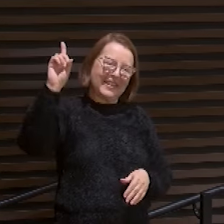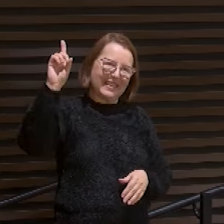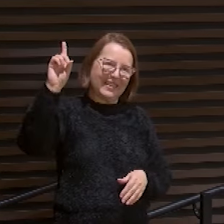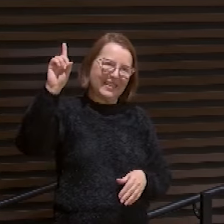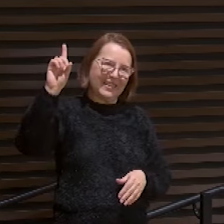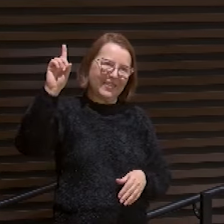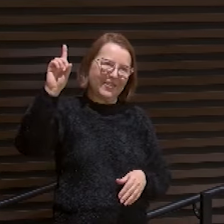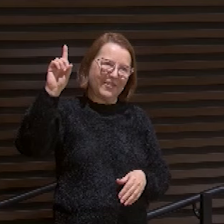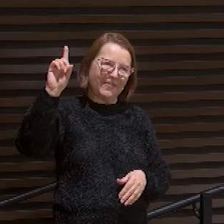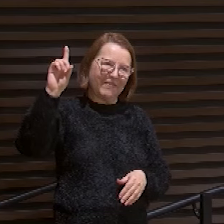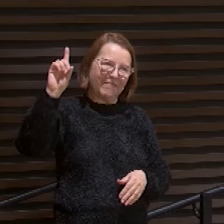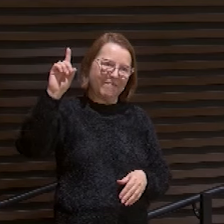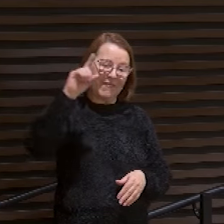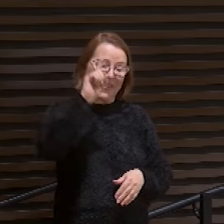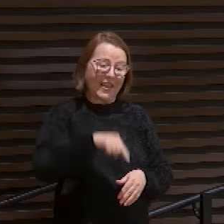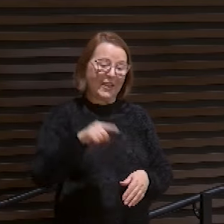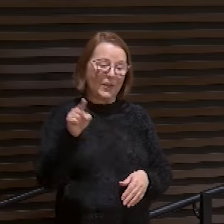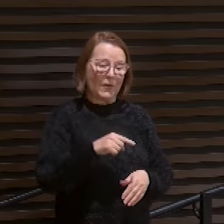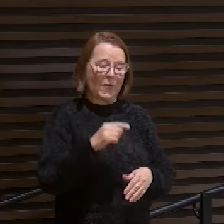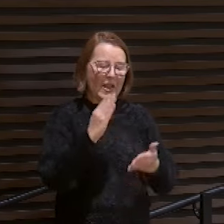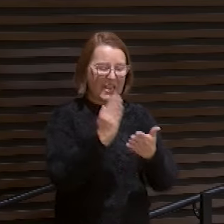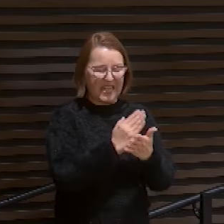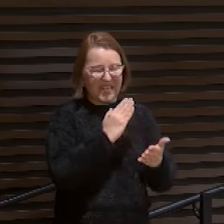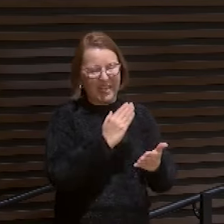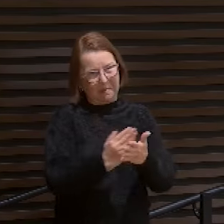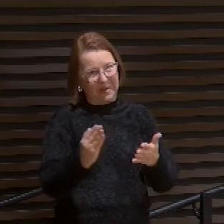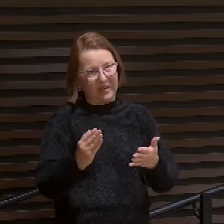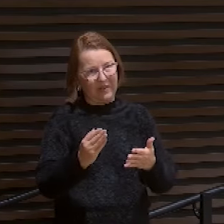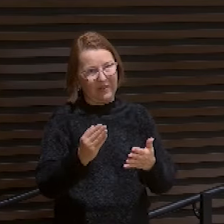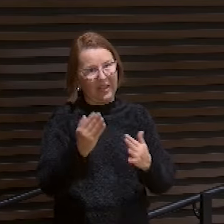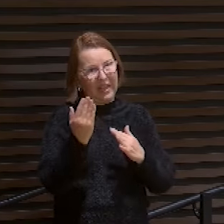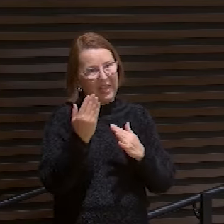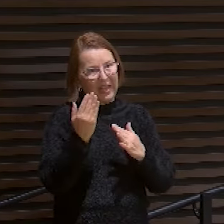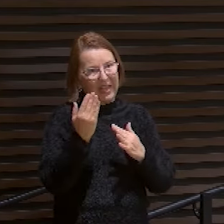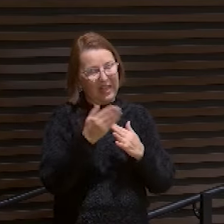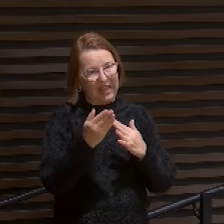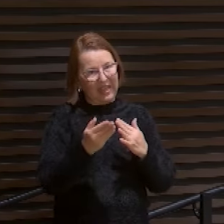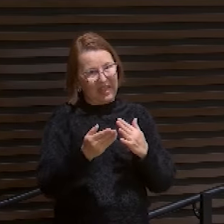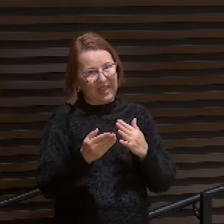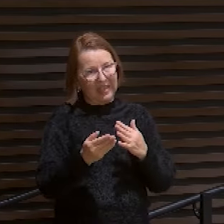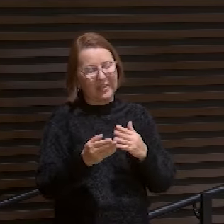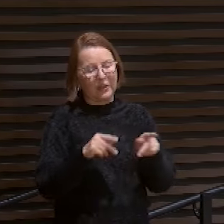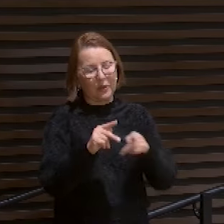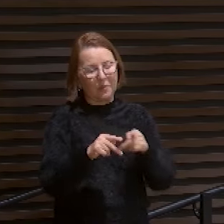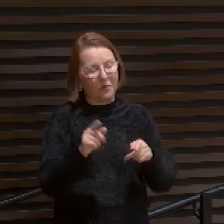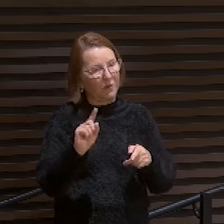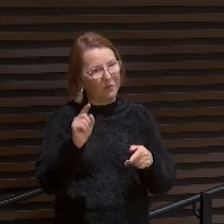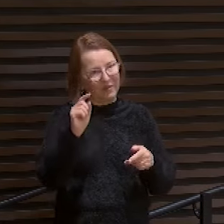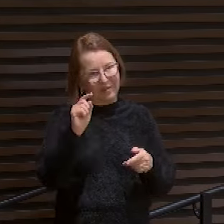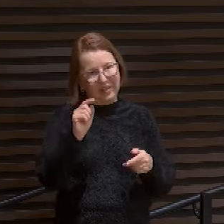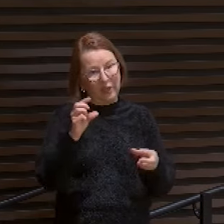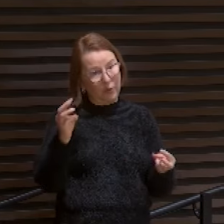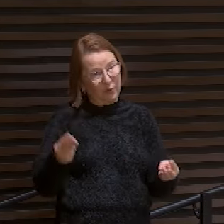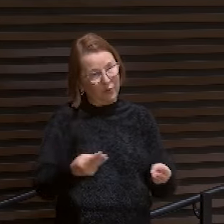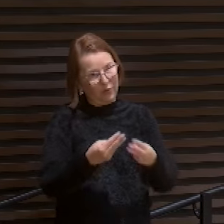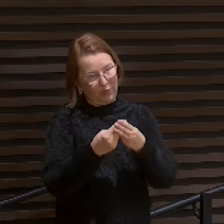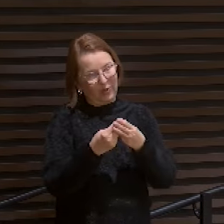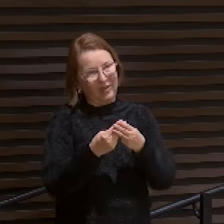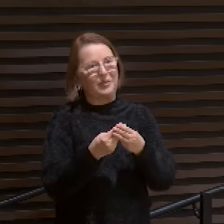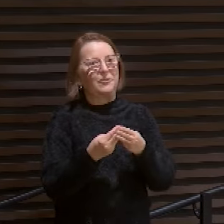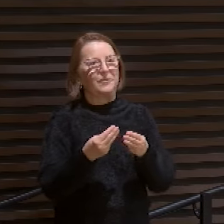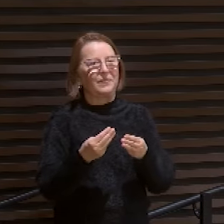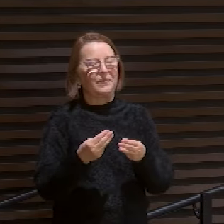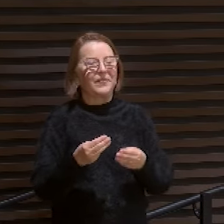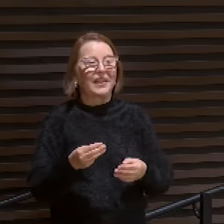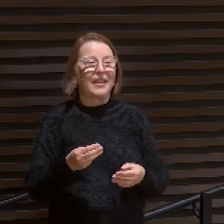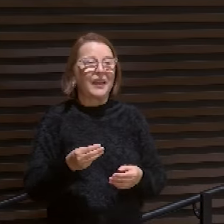divisão entre gentios e judeus para fazer na cruz um só povo, uma só